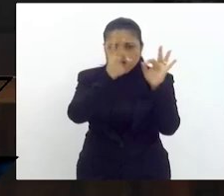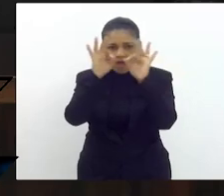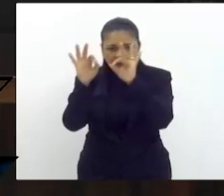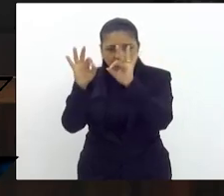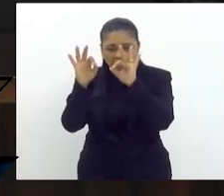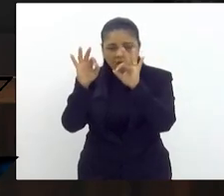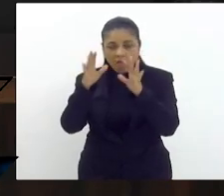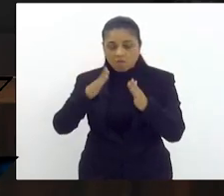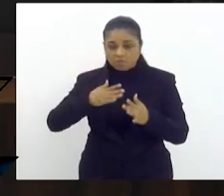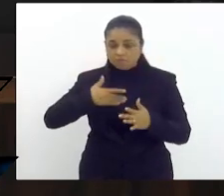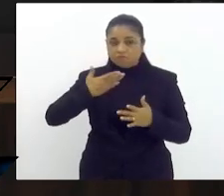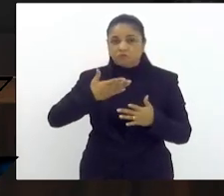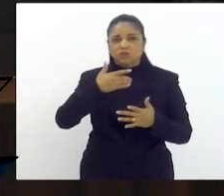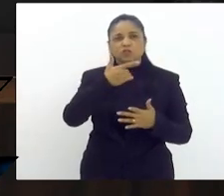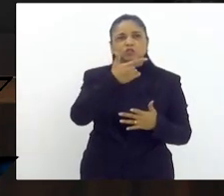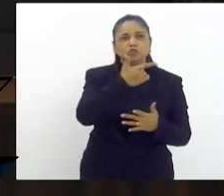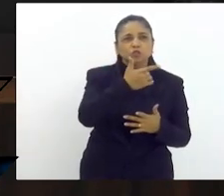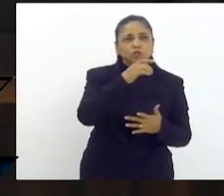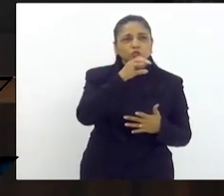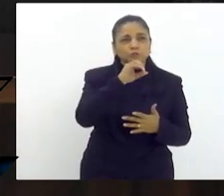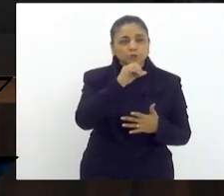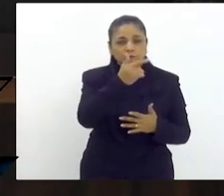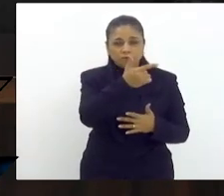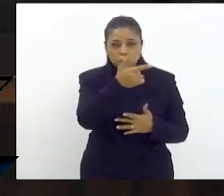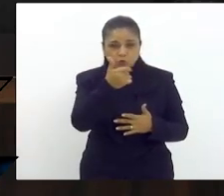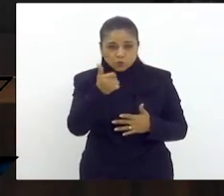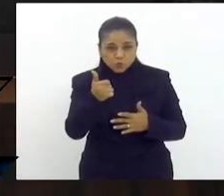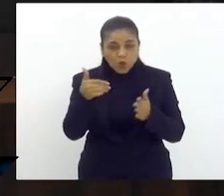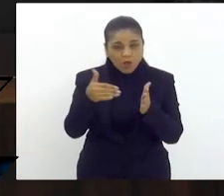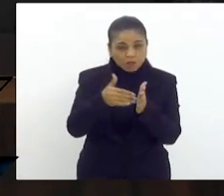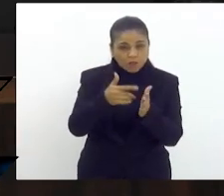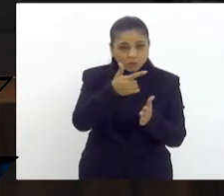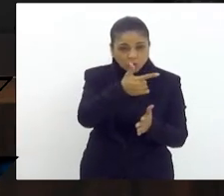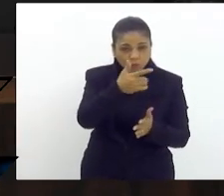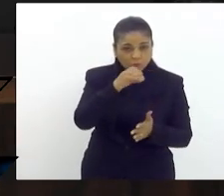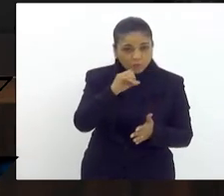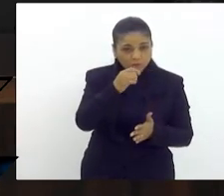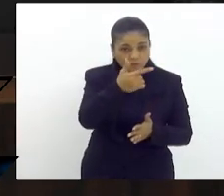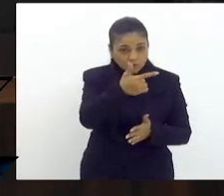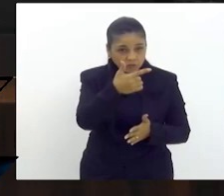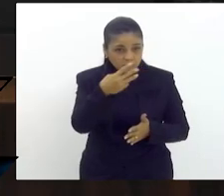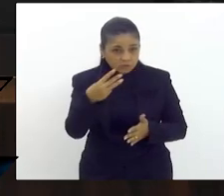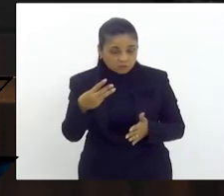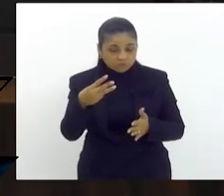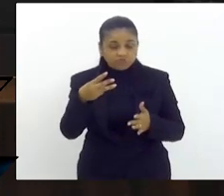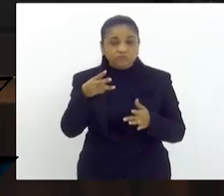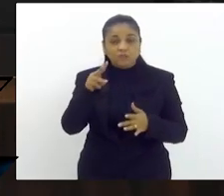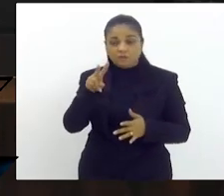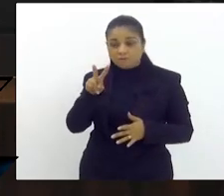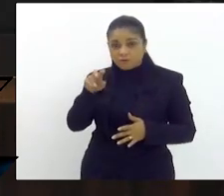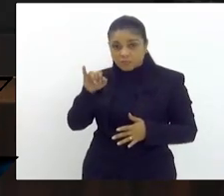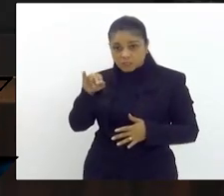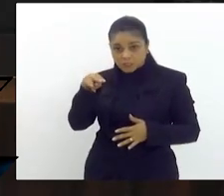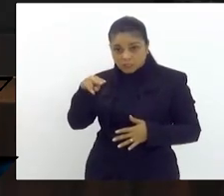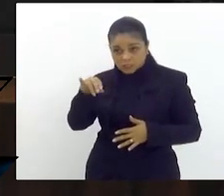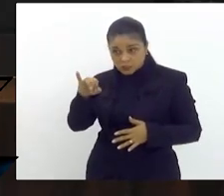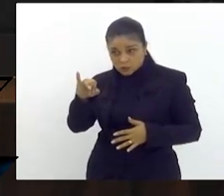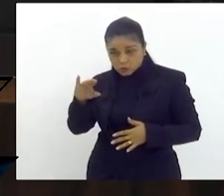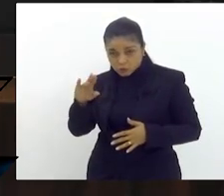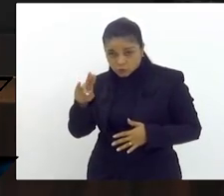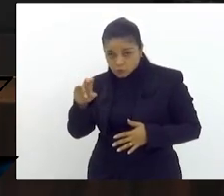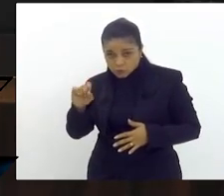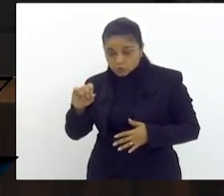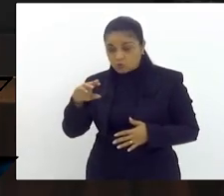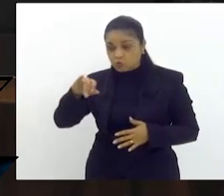que desde 2021 até os dias de hoje o Vinícius Junior já sofreu mais de uma dezena